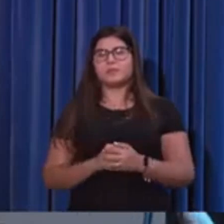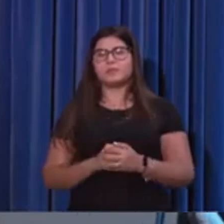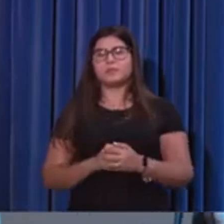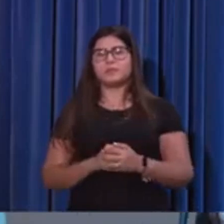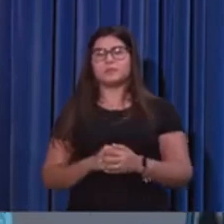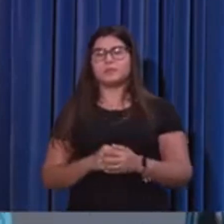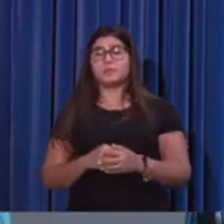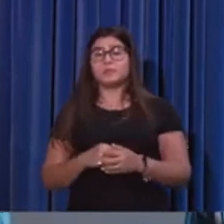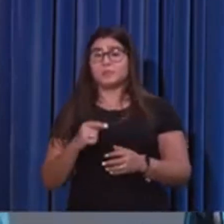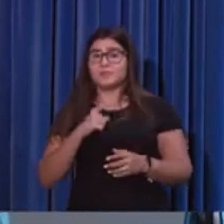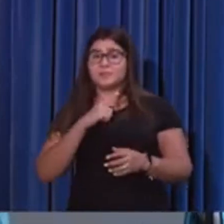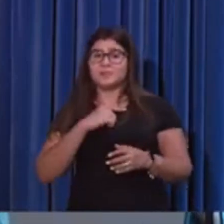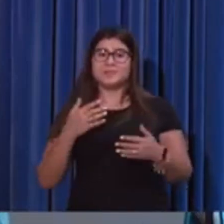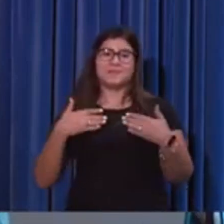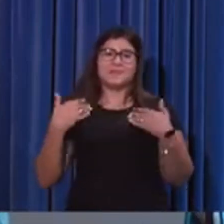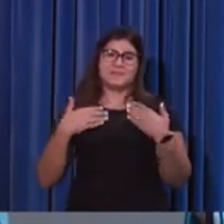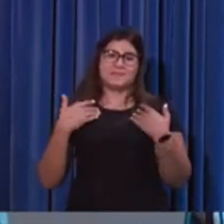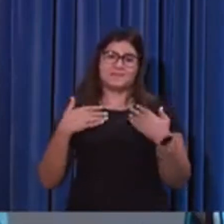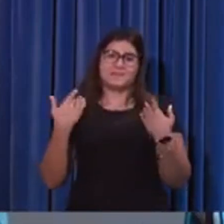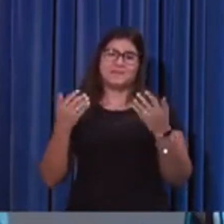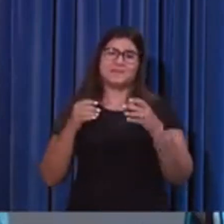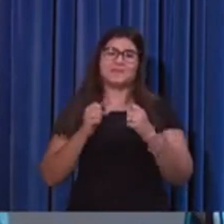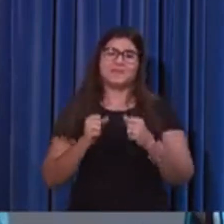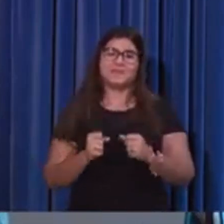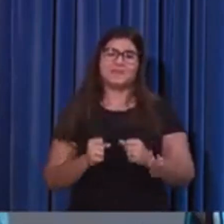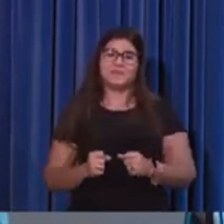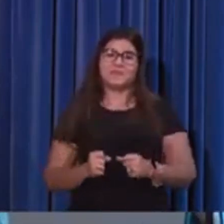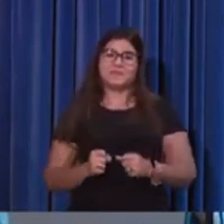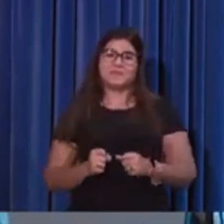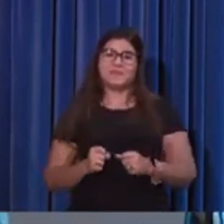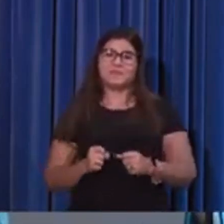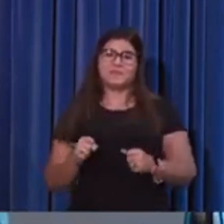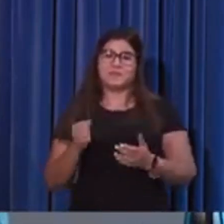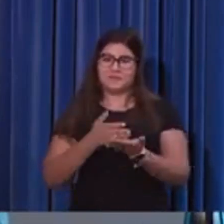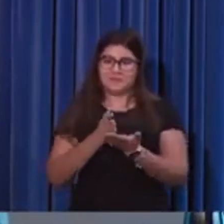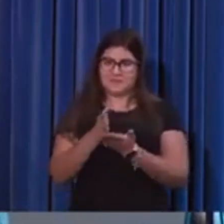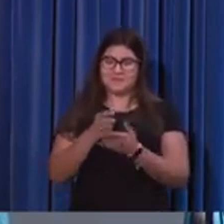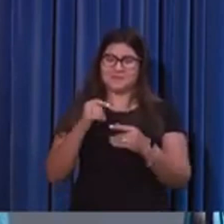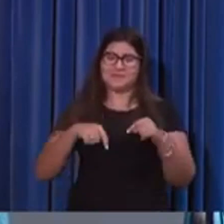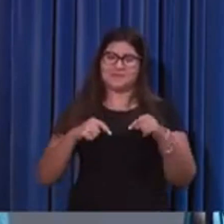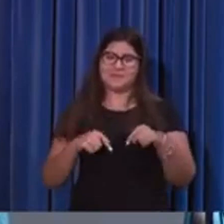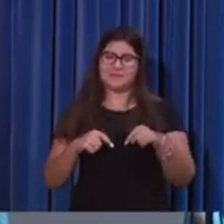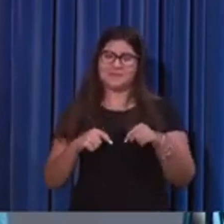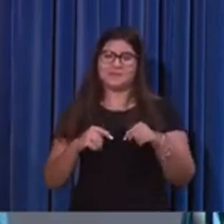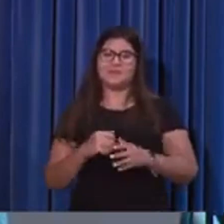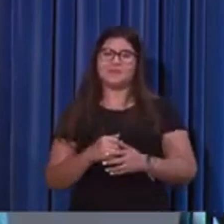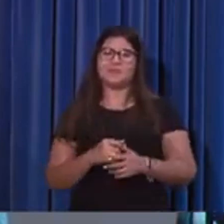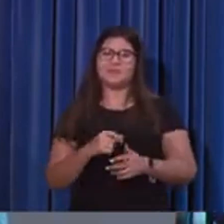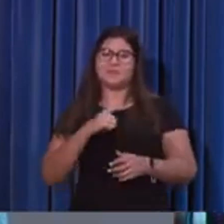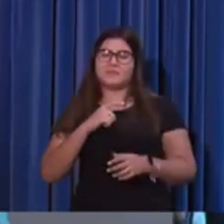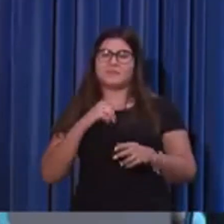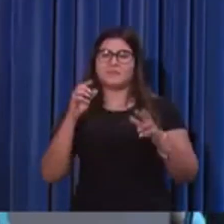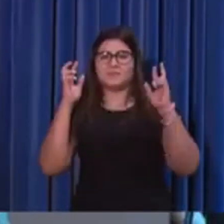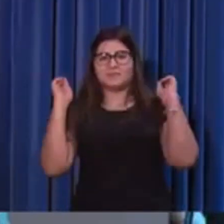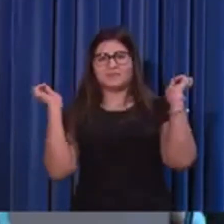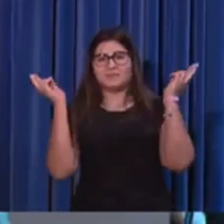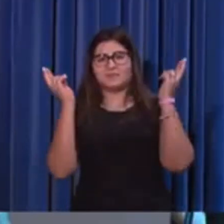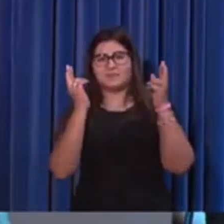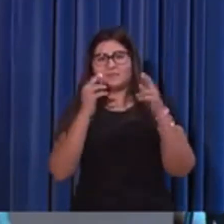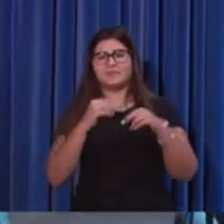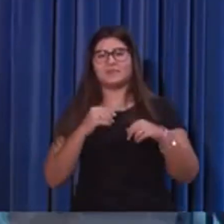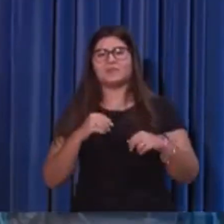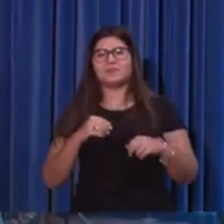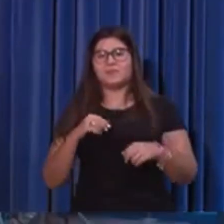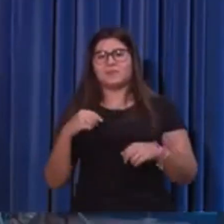temos a alegria de podermos ingressar nesse lugar aqui e temos a reunião dos nossos